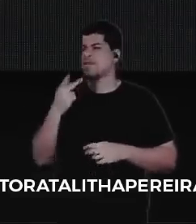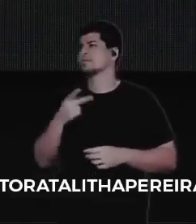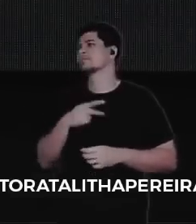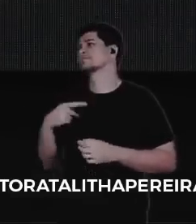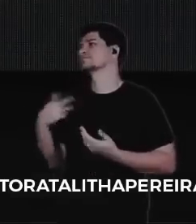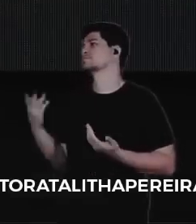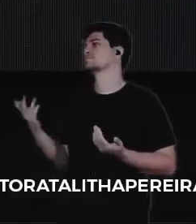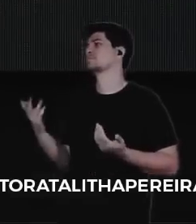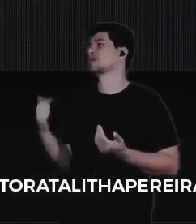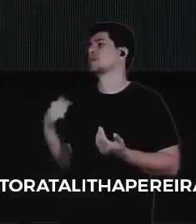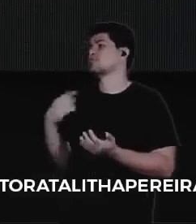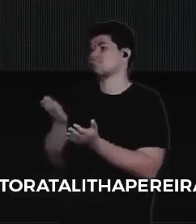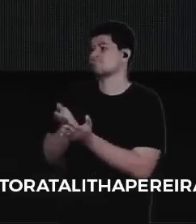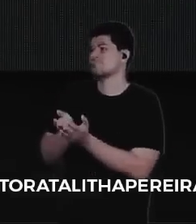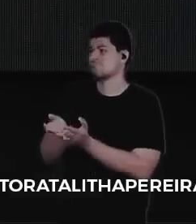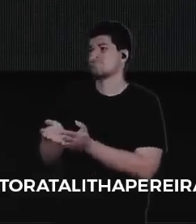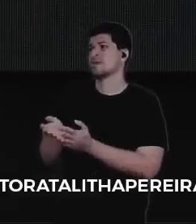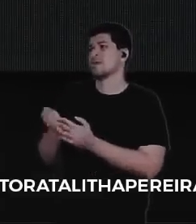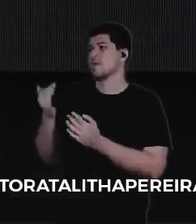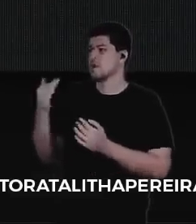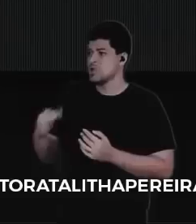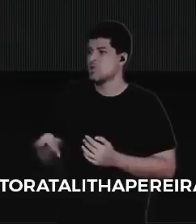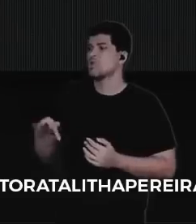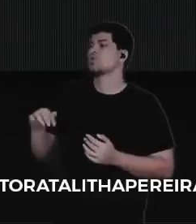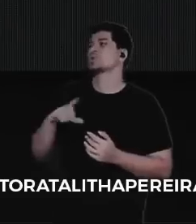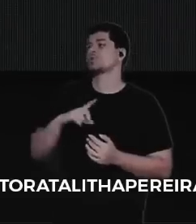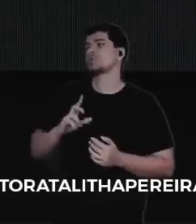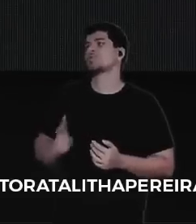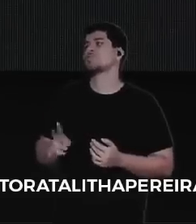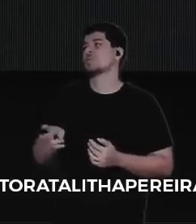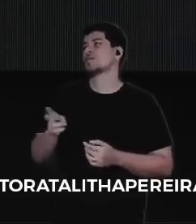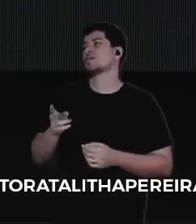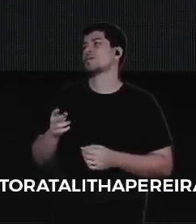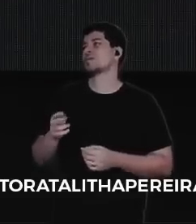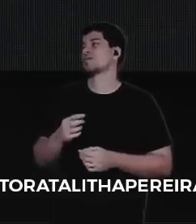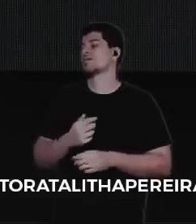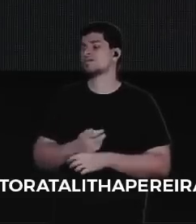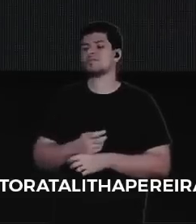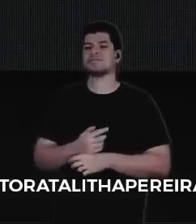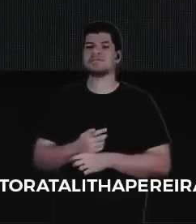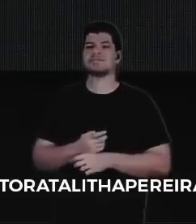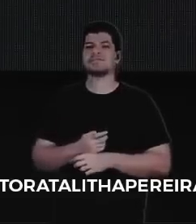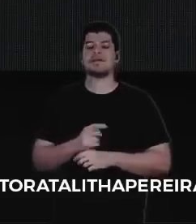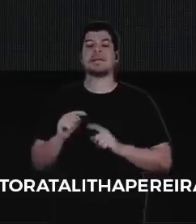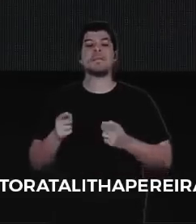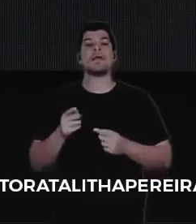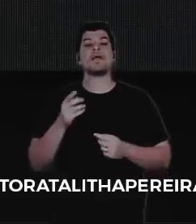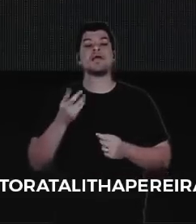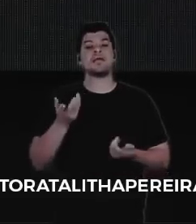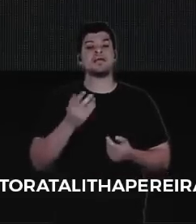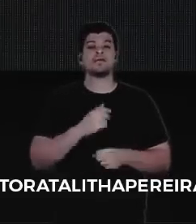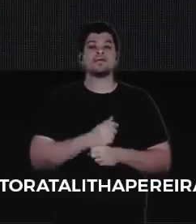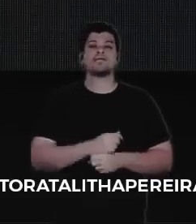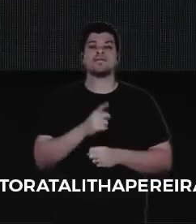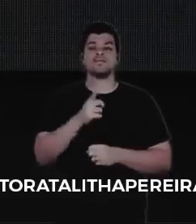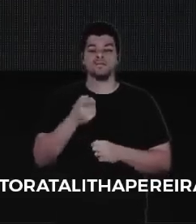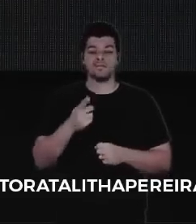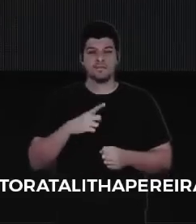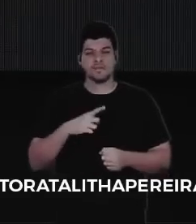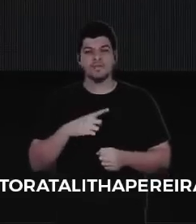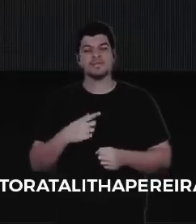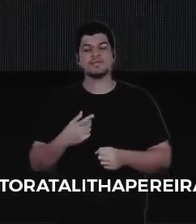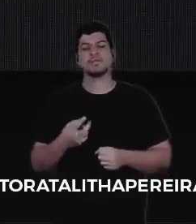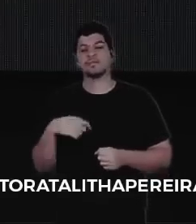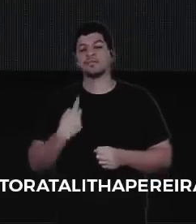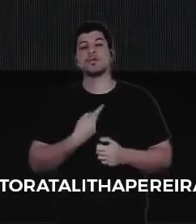da disciplina já está comigo, está na minha vida, pastor. Mas aí é que está. O que a gente